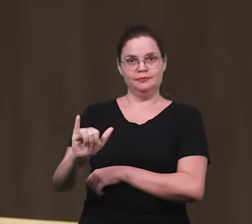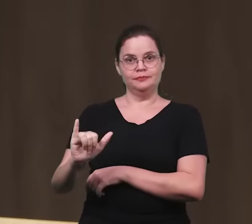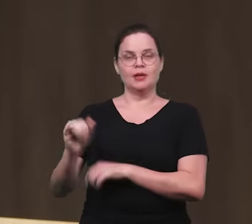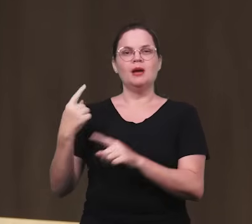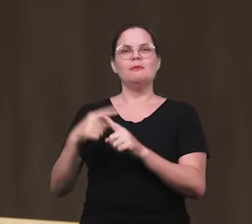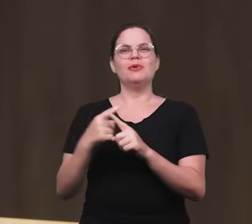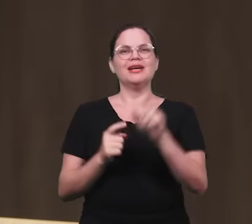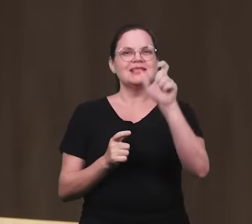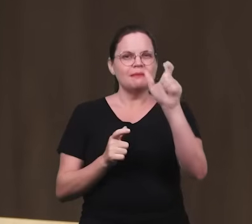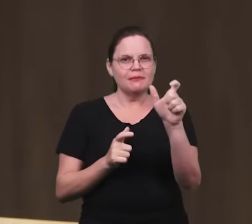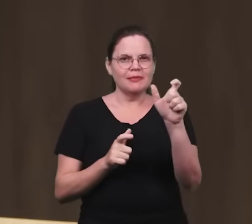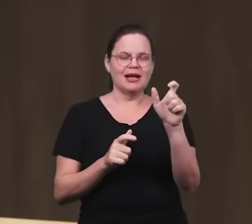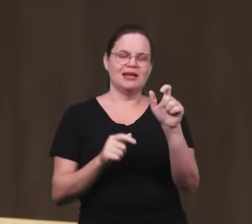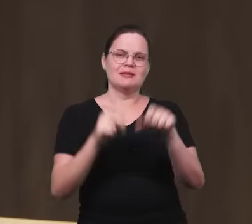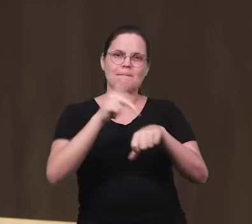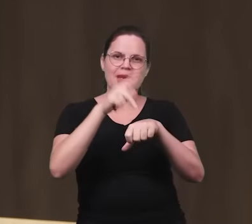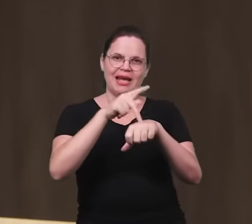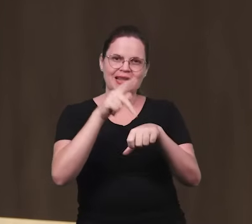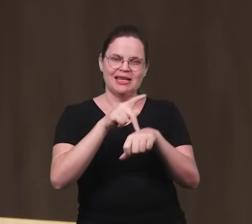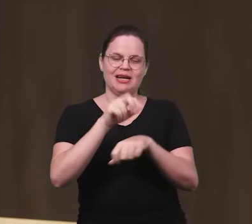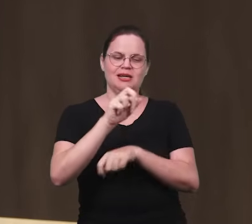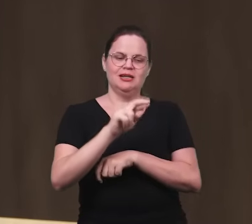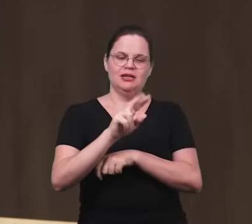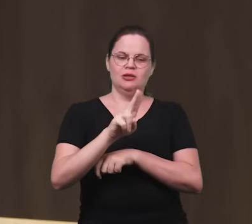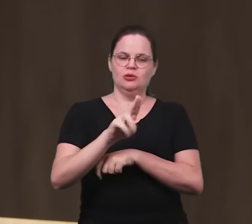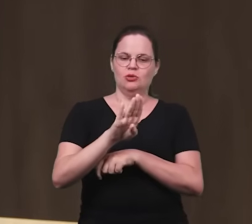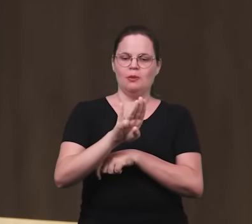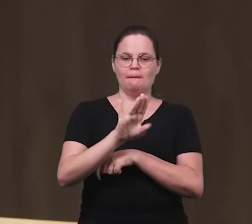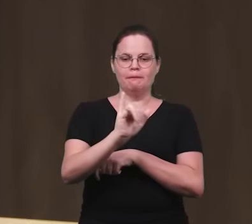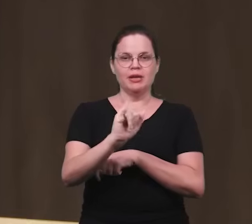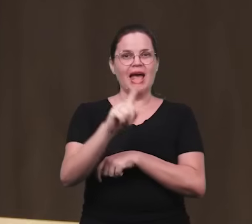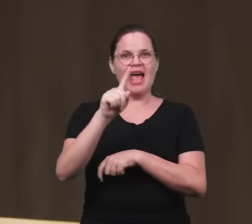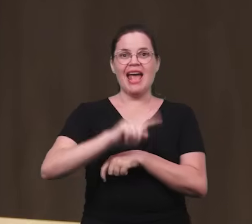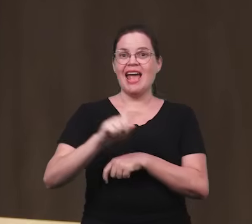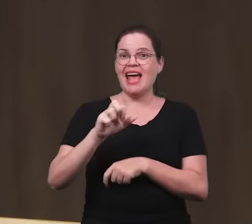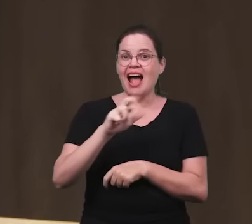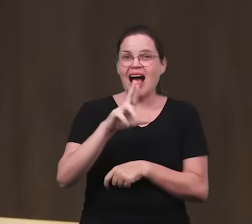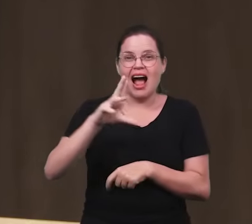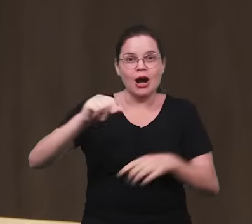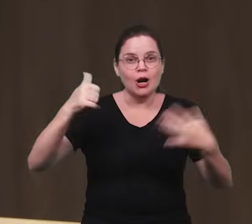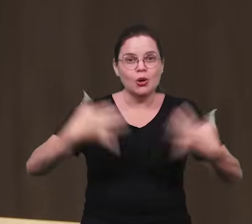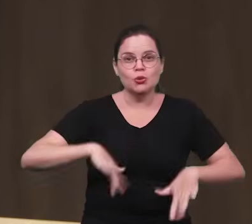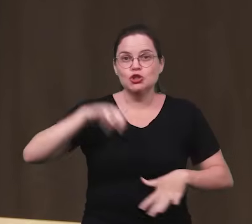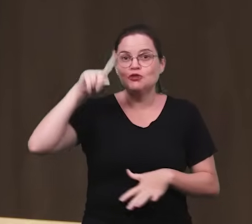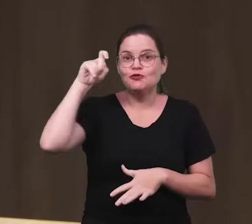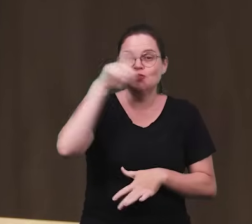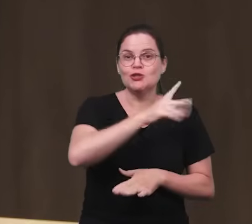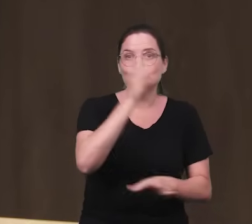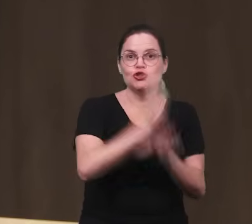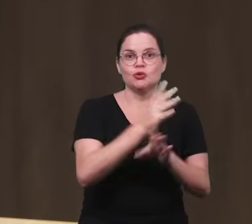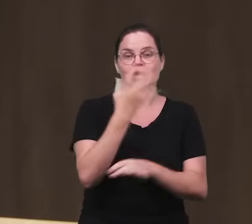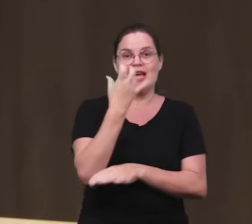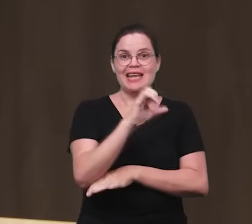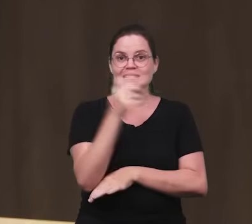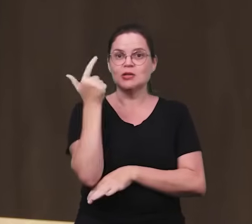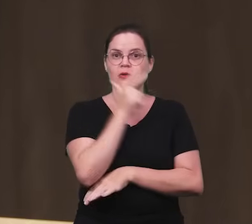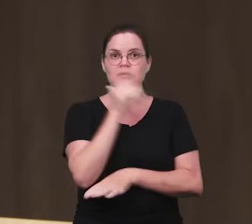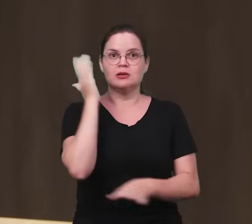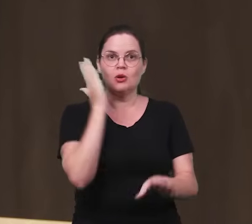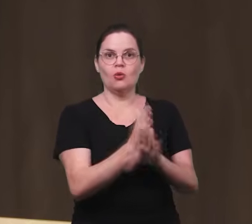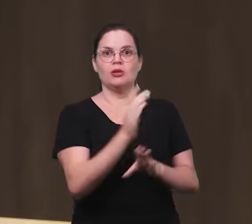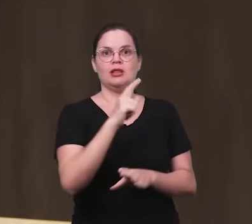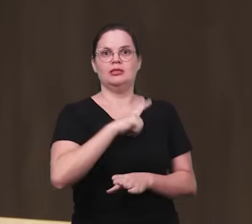pedra raríssima, que é sofisticada e que quem encontra essa pedra recebe